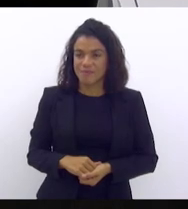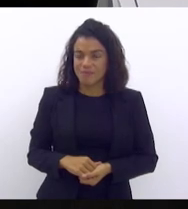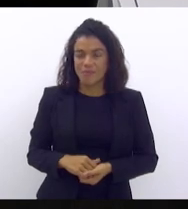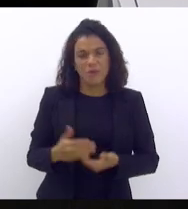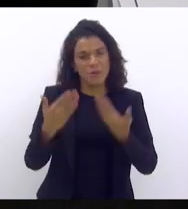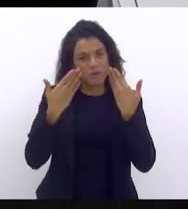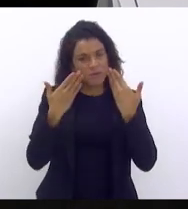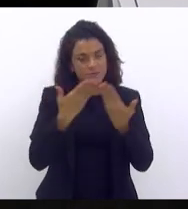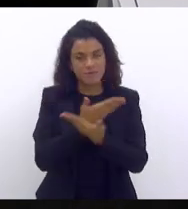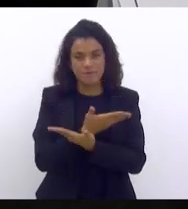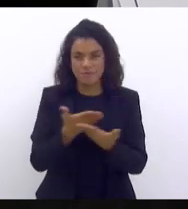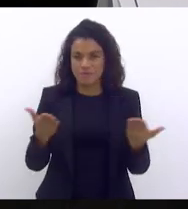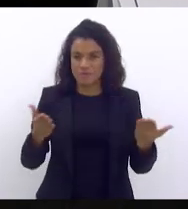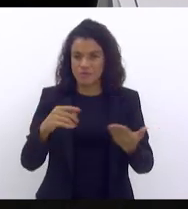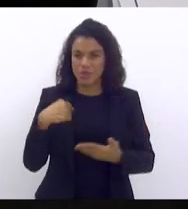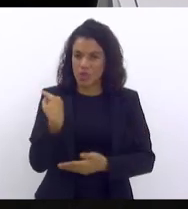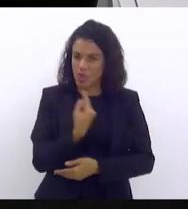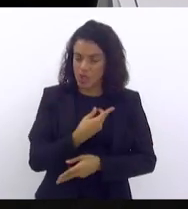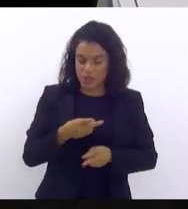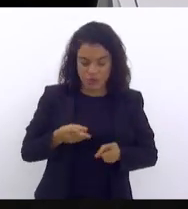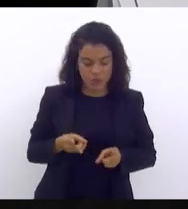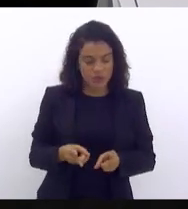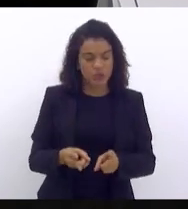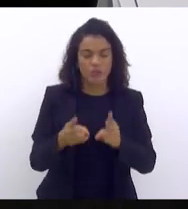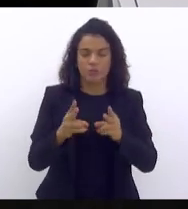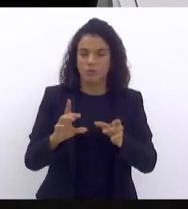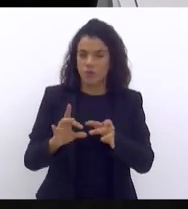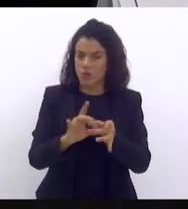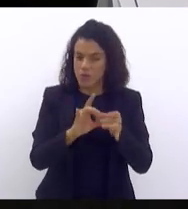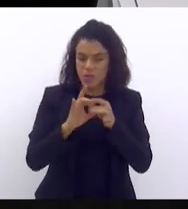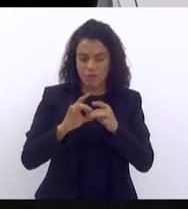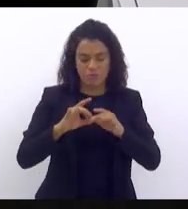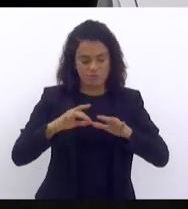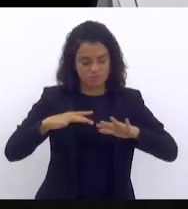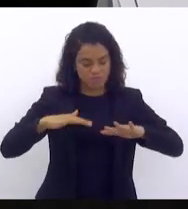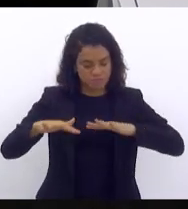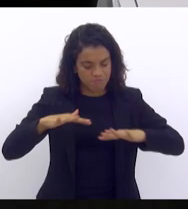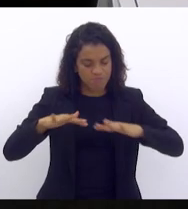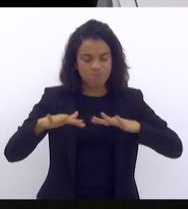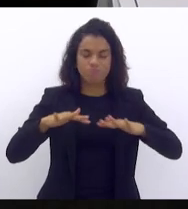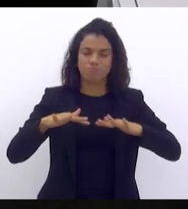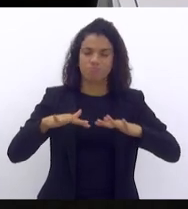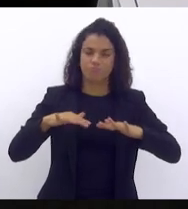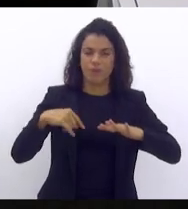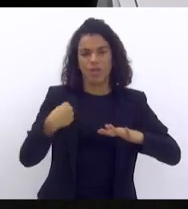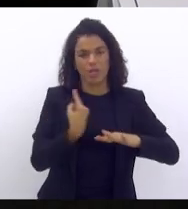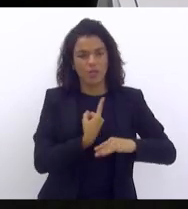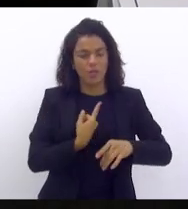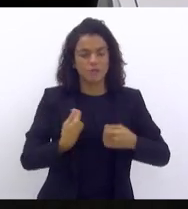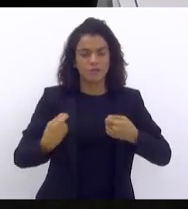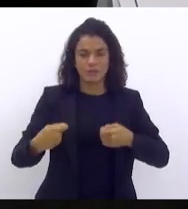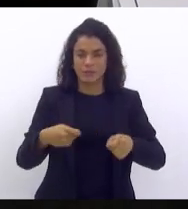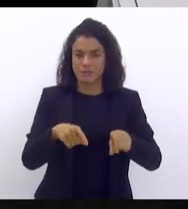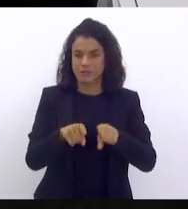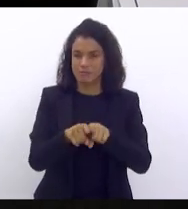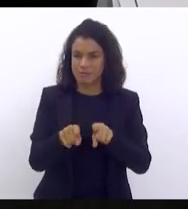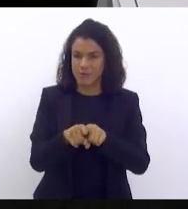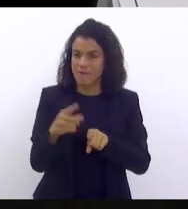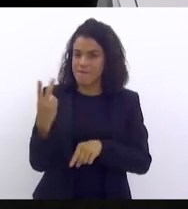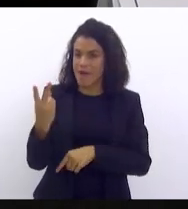mostrar que nós continuamos, né, gente, unidos, mobilizados, e que nós precisamos também